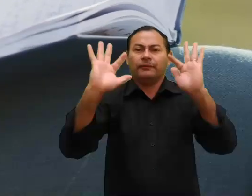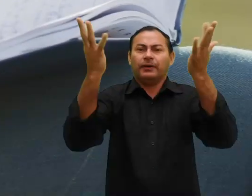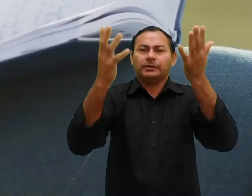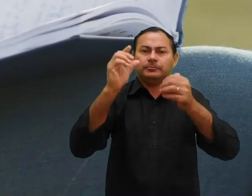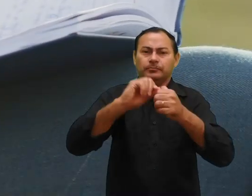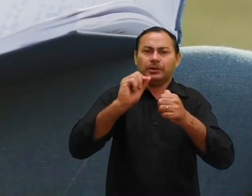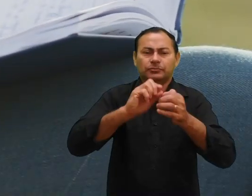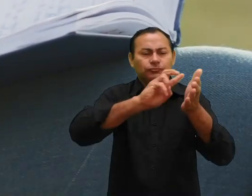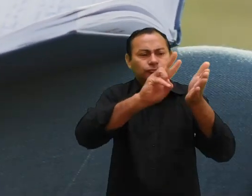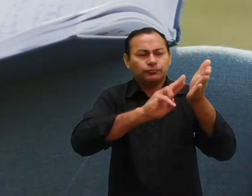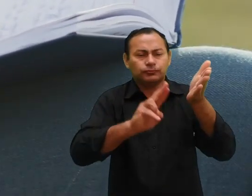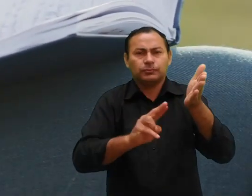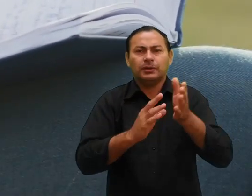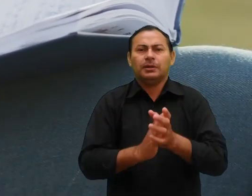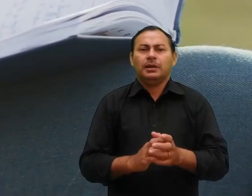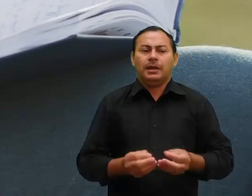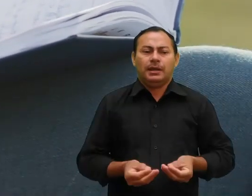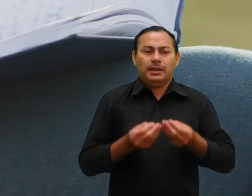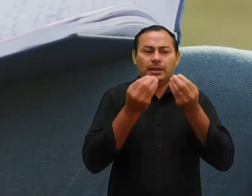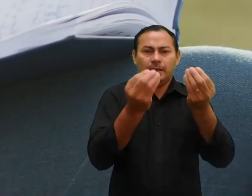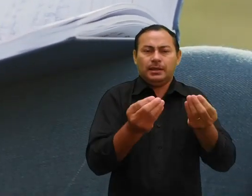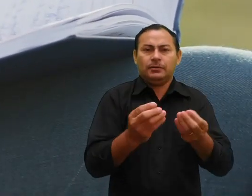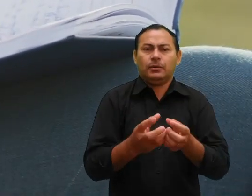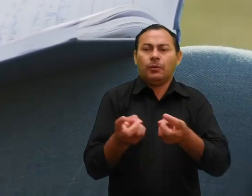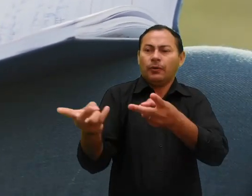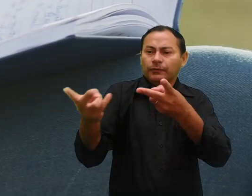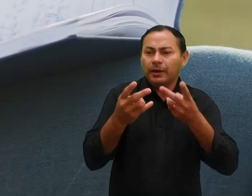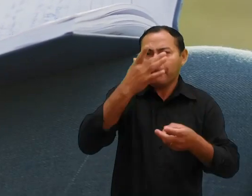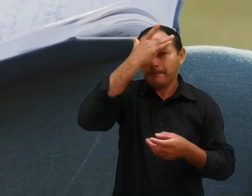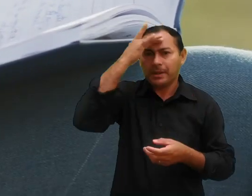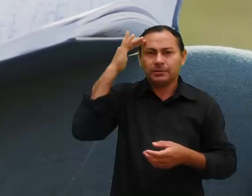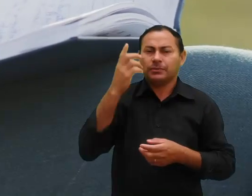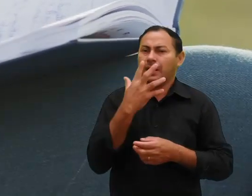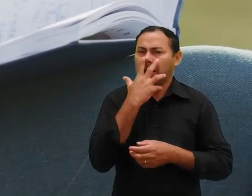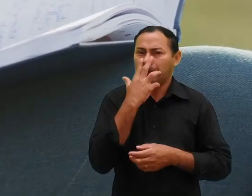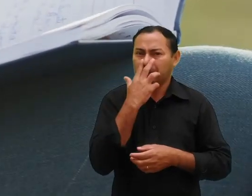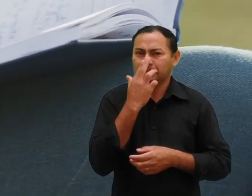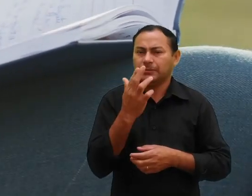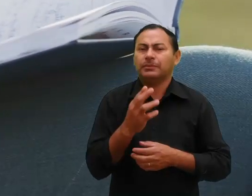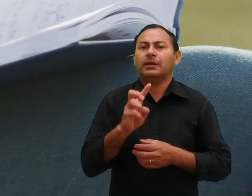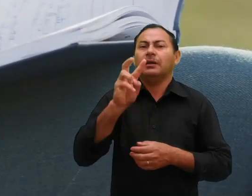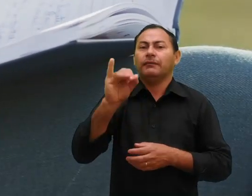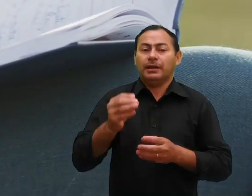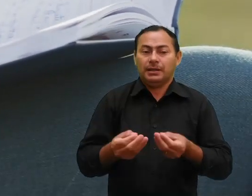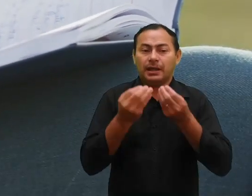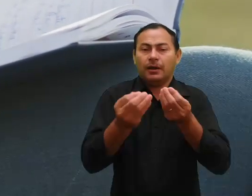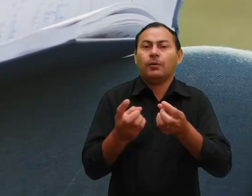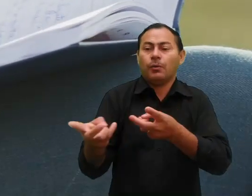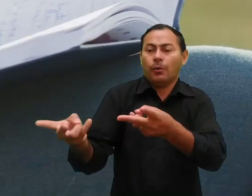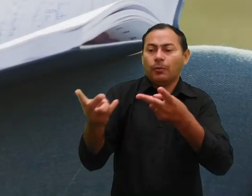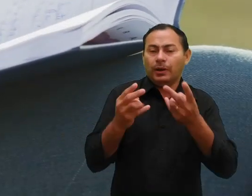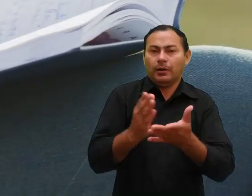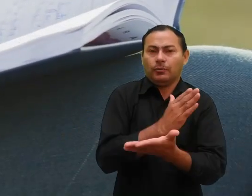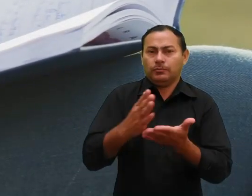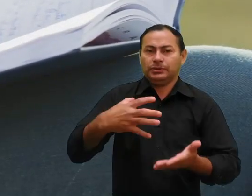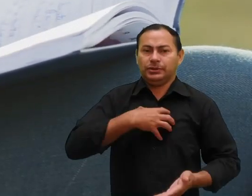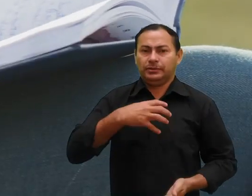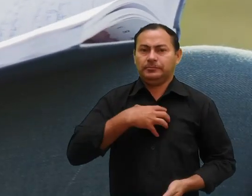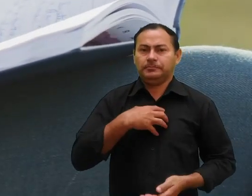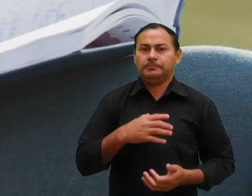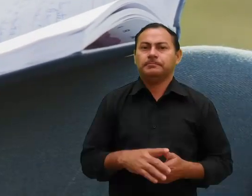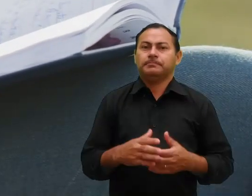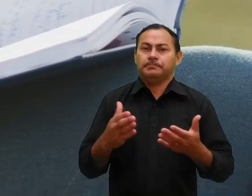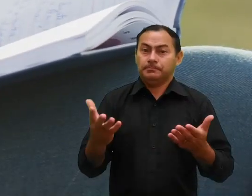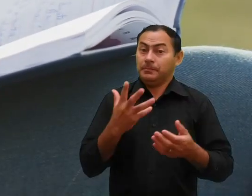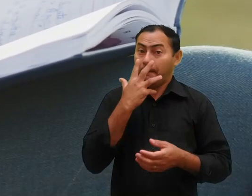festa. Fazemos uma lista de retribuição e convidamos aquelas pessoas que achamos que vão retribuir o convite de alguma